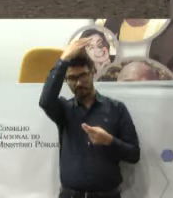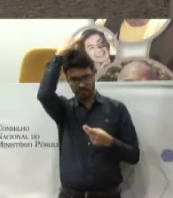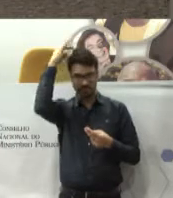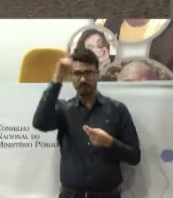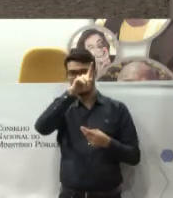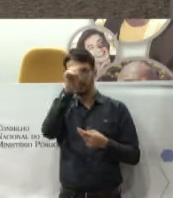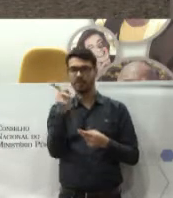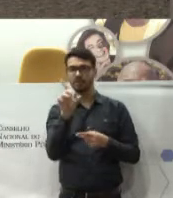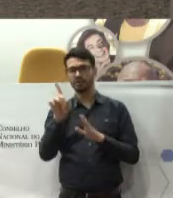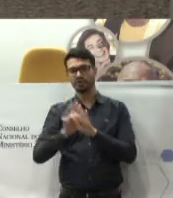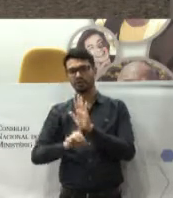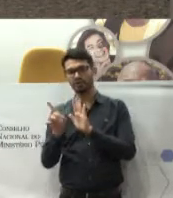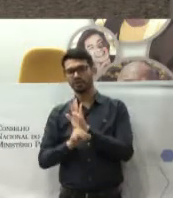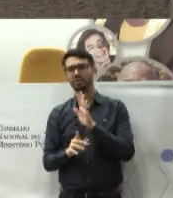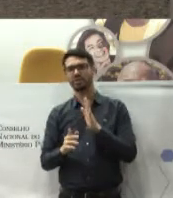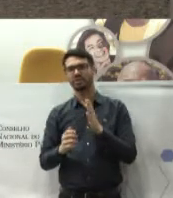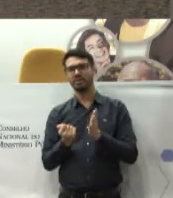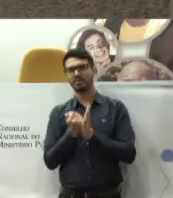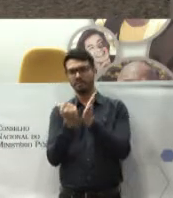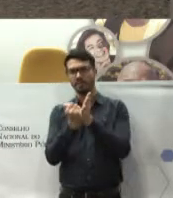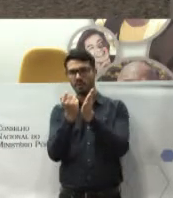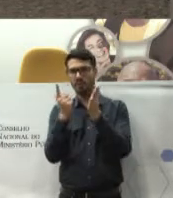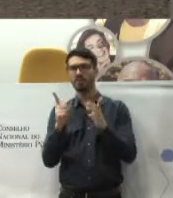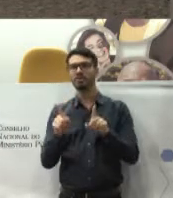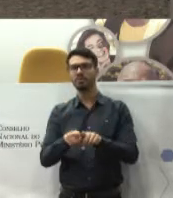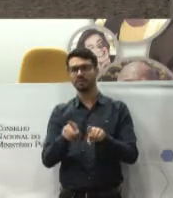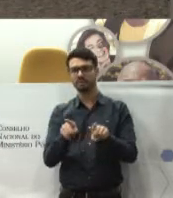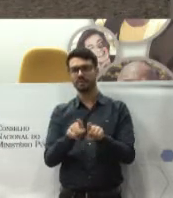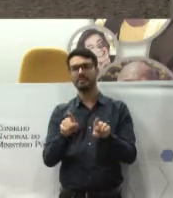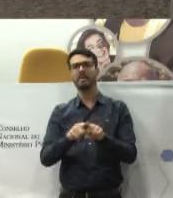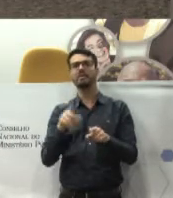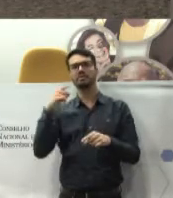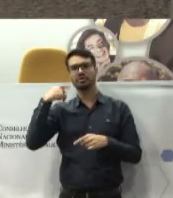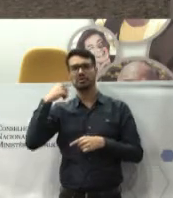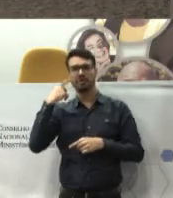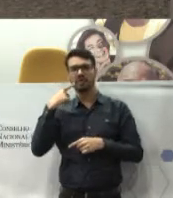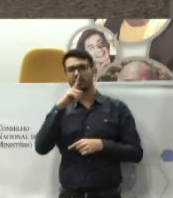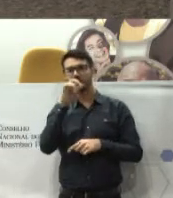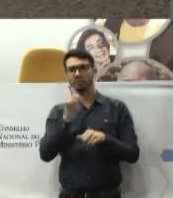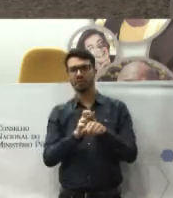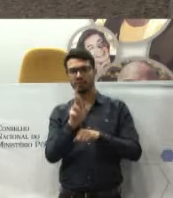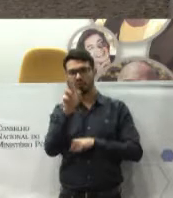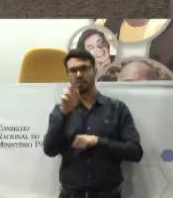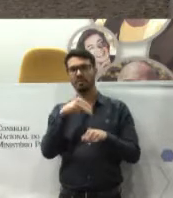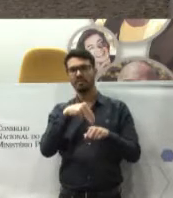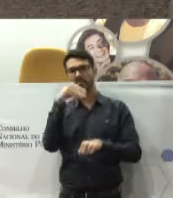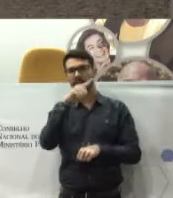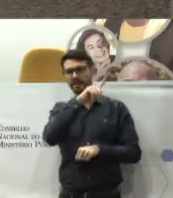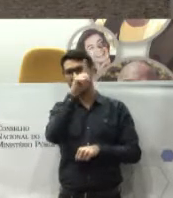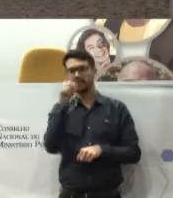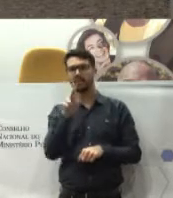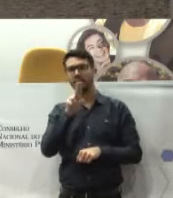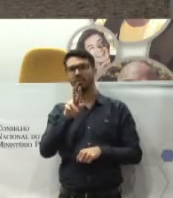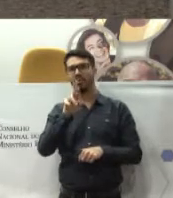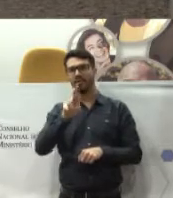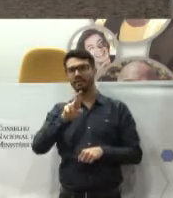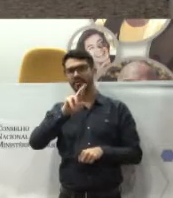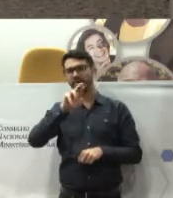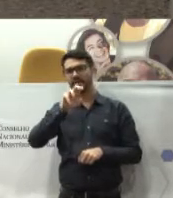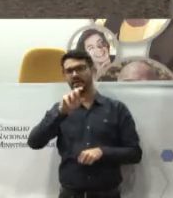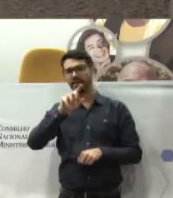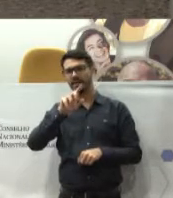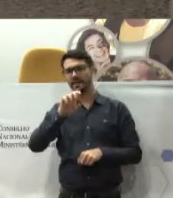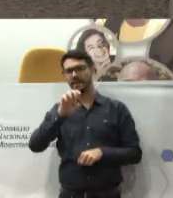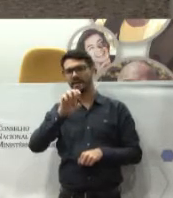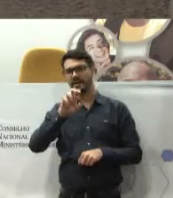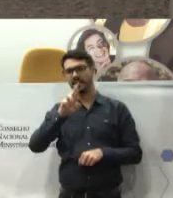dirigente do Centro de Apoio de Defesa do Consumidor, coordenador do Núcleo de Direito Processual, doutor e mestre de Direito Processual pela UFRGS, doutor em